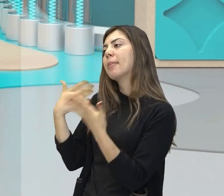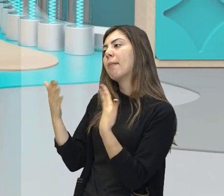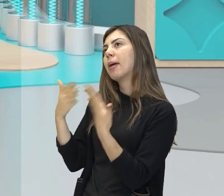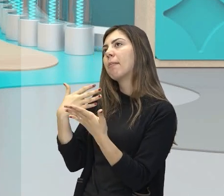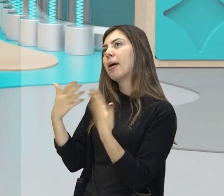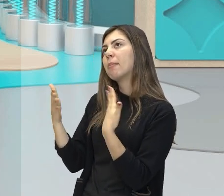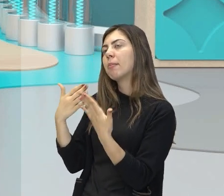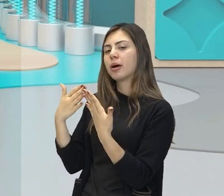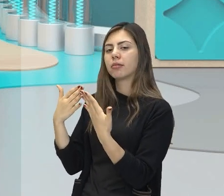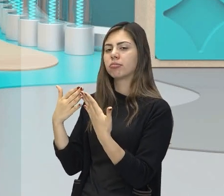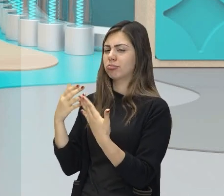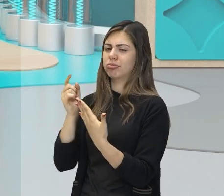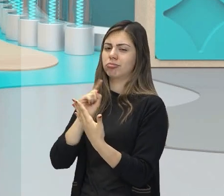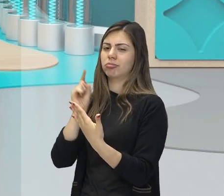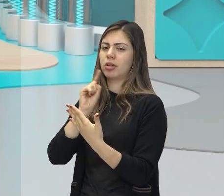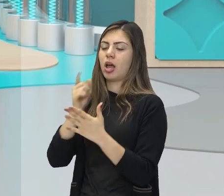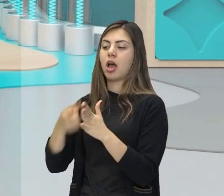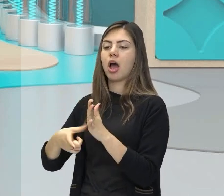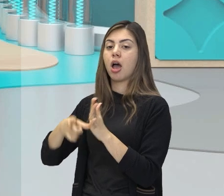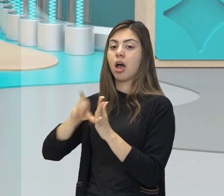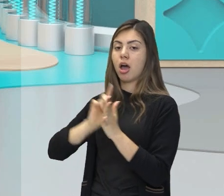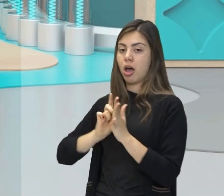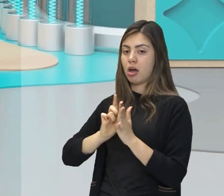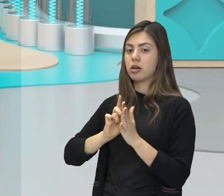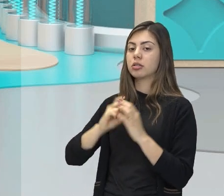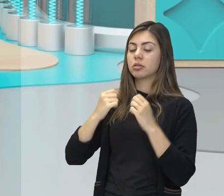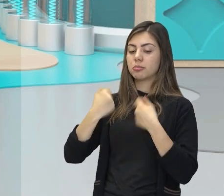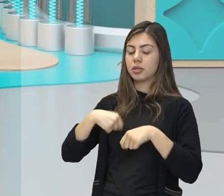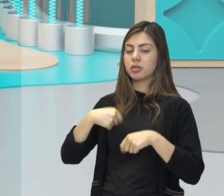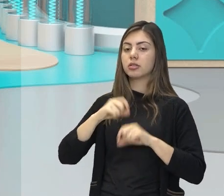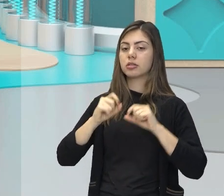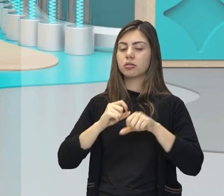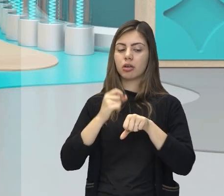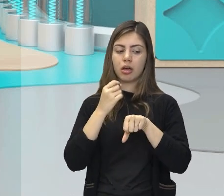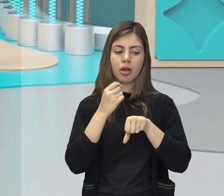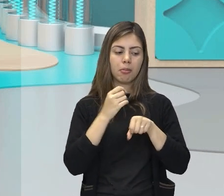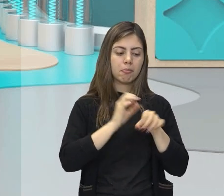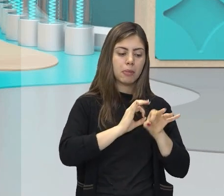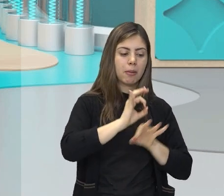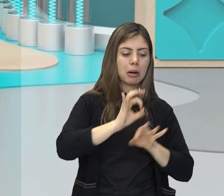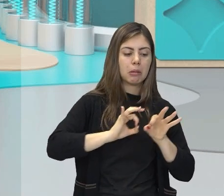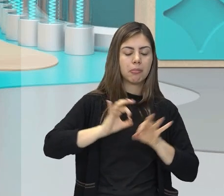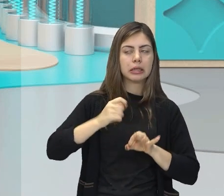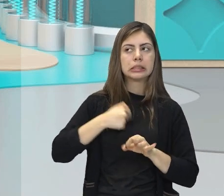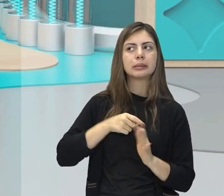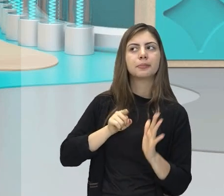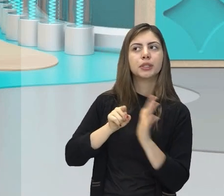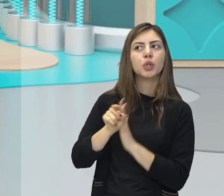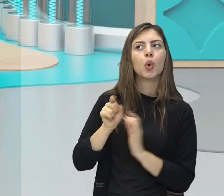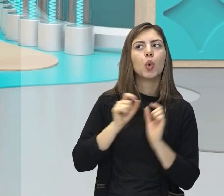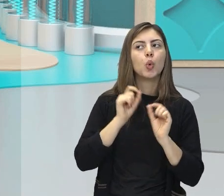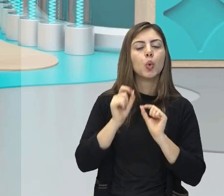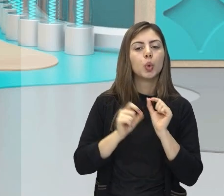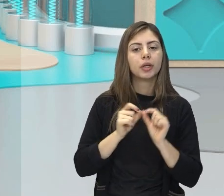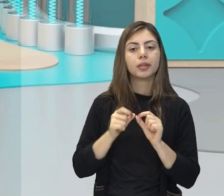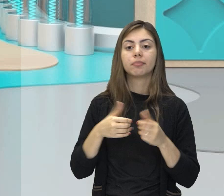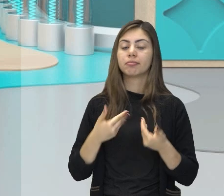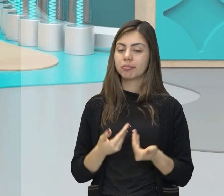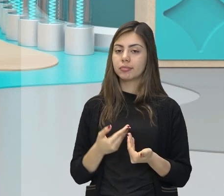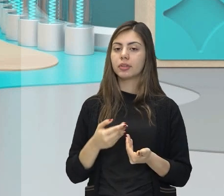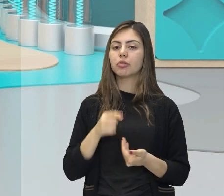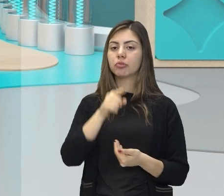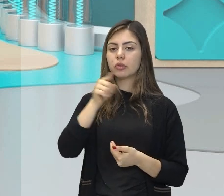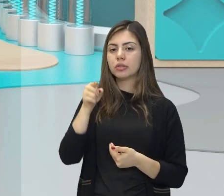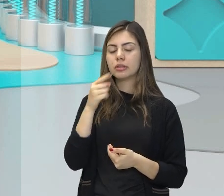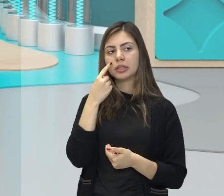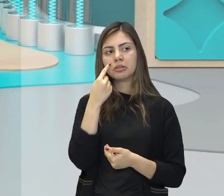Toda entrevista passa por um processo de planejamento. Aquela conversa ali que vocês assistem,